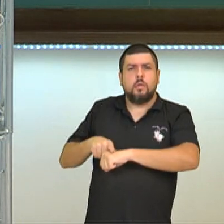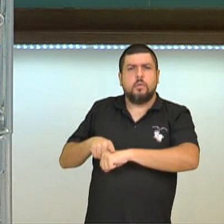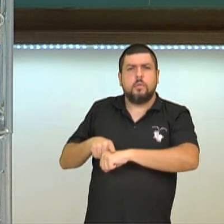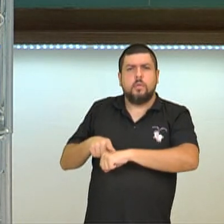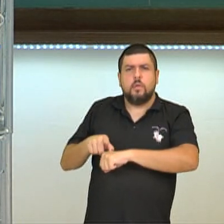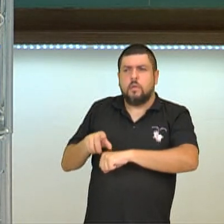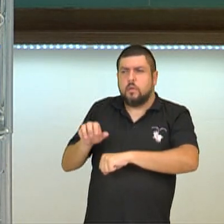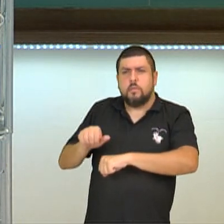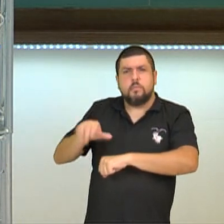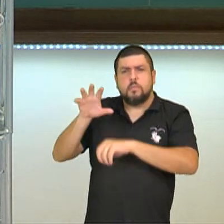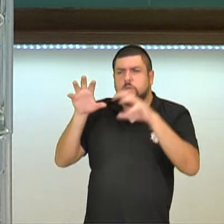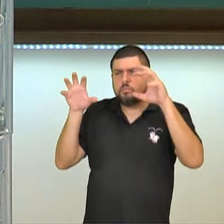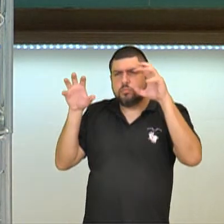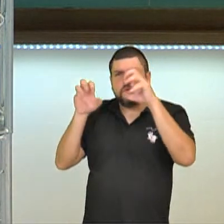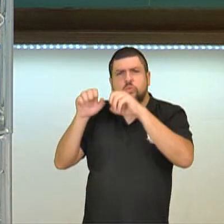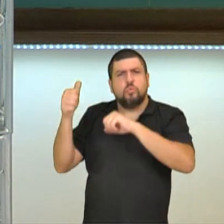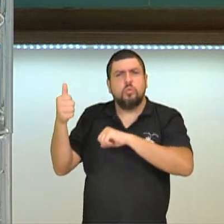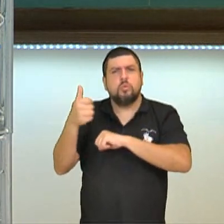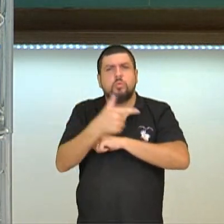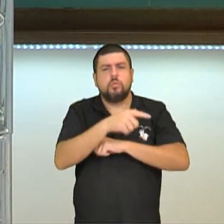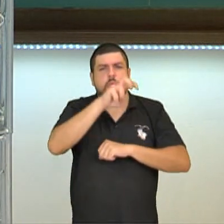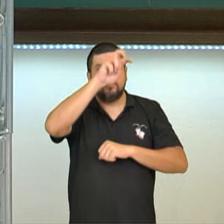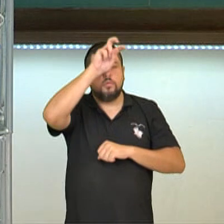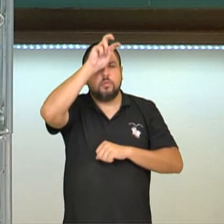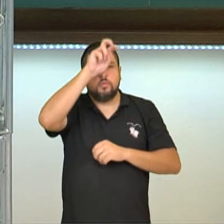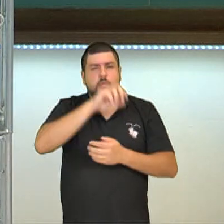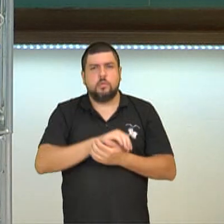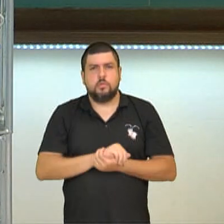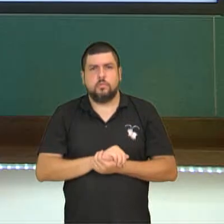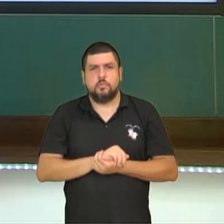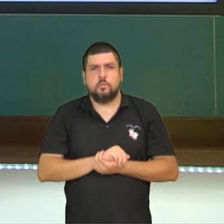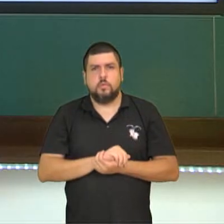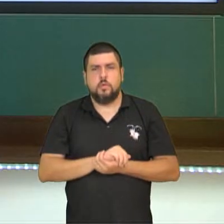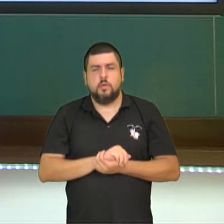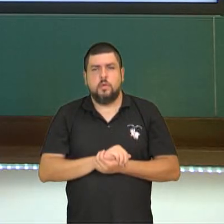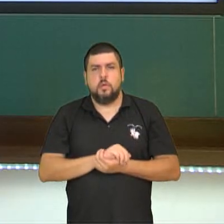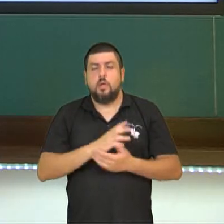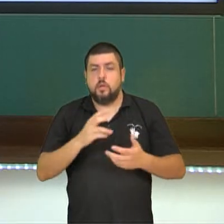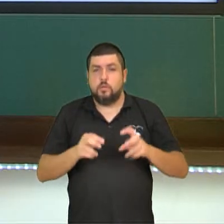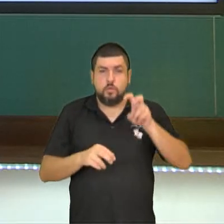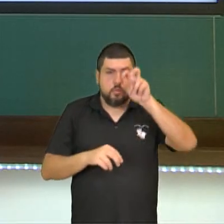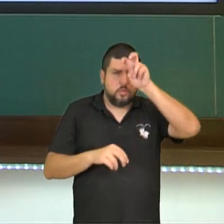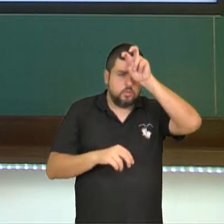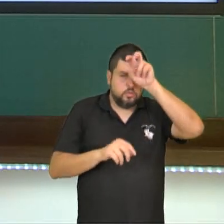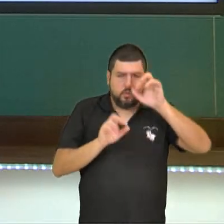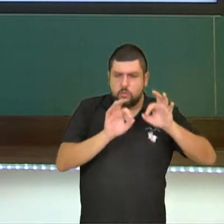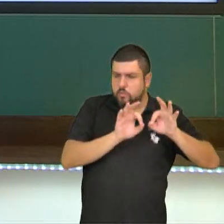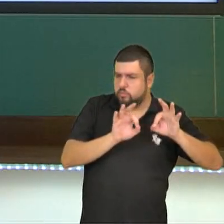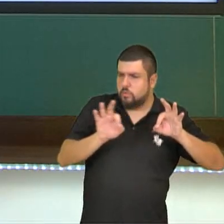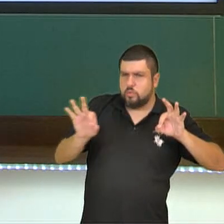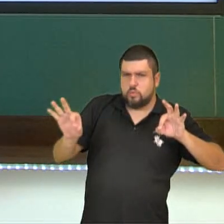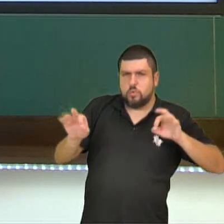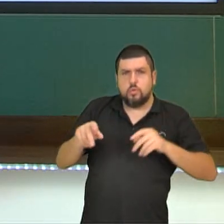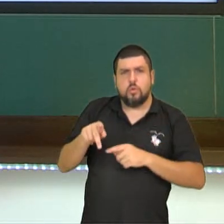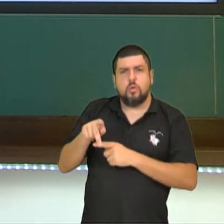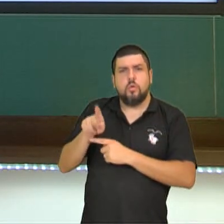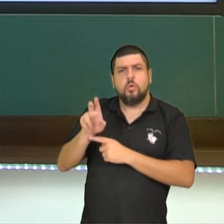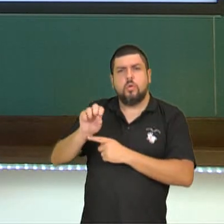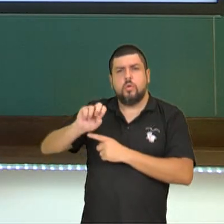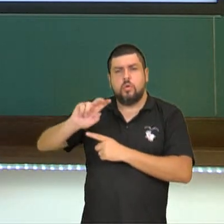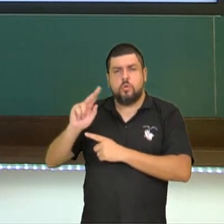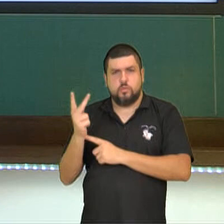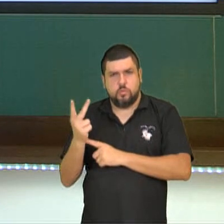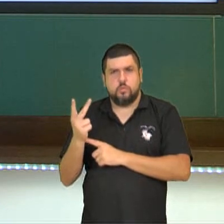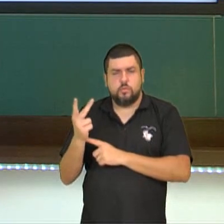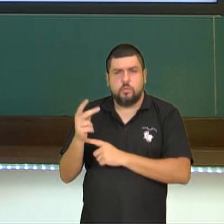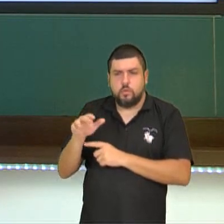próprios egípcios. É uma região mais distante, onde os núbios moravam, onde os cuxitas, Núbia e cuxitas é a